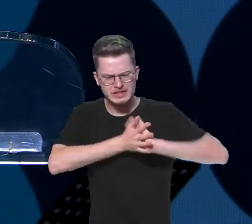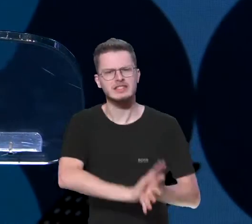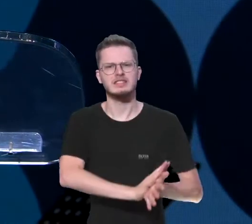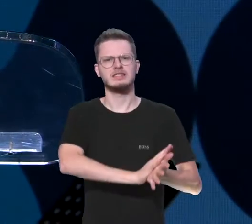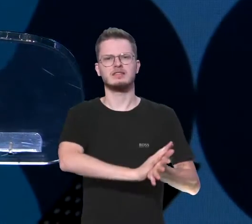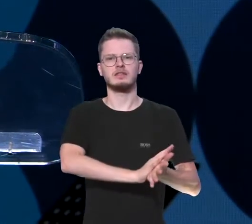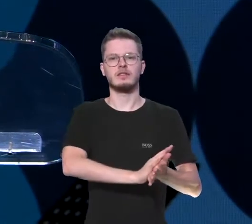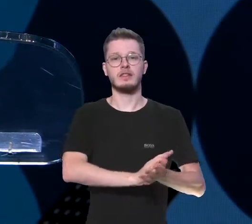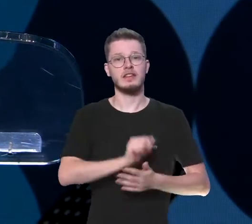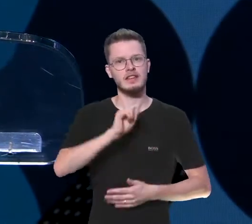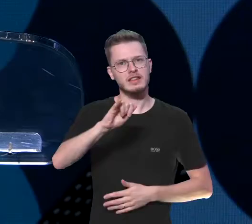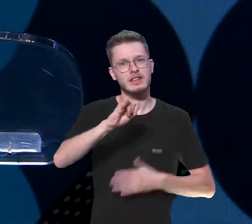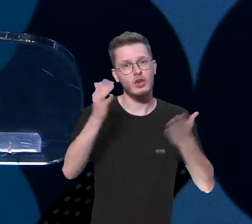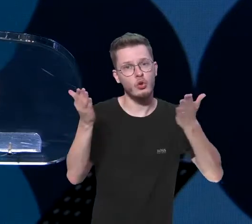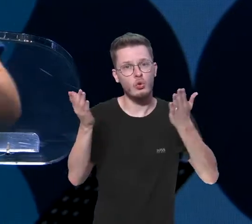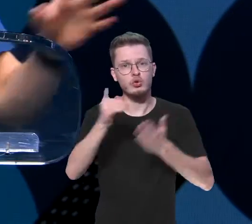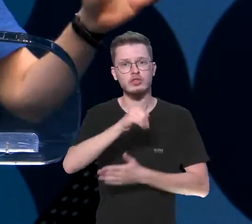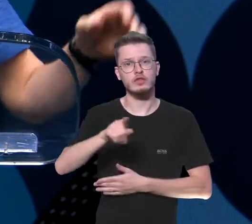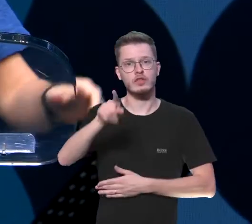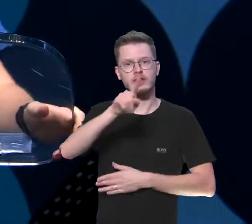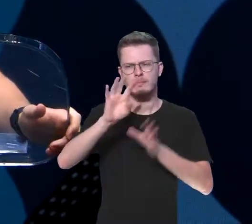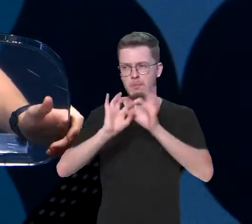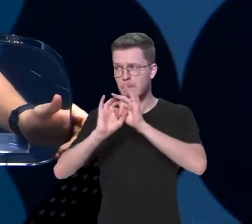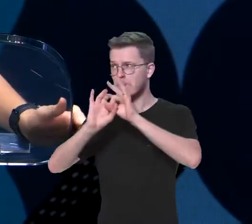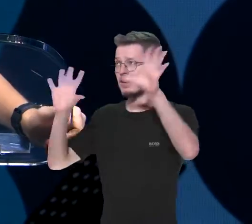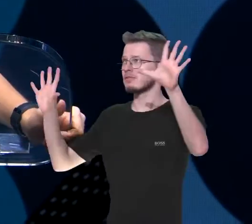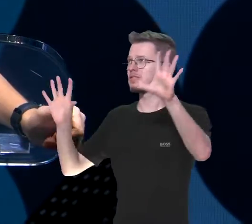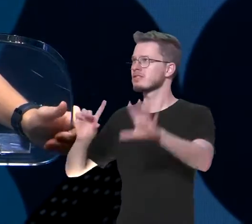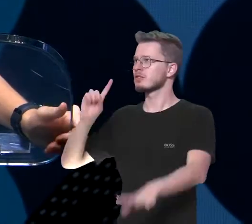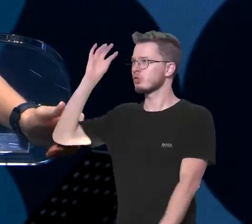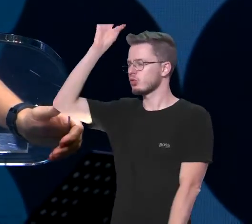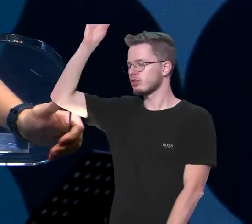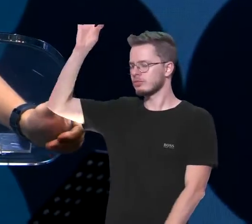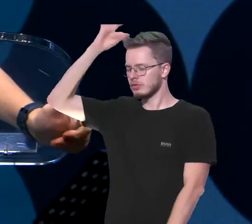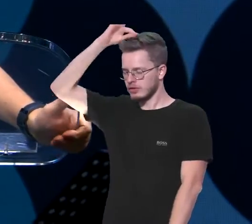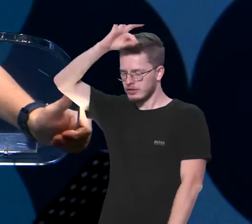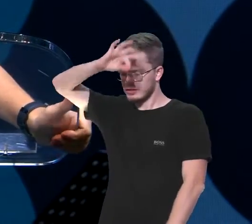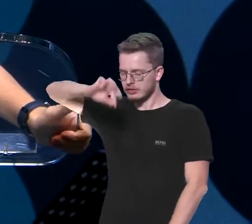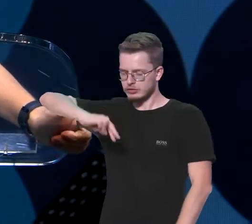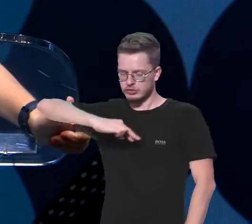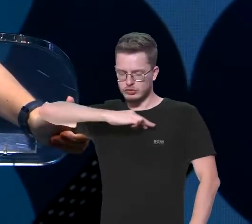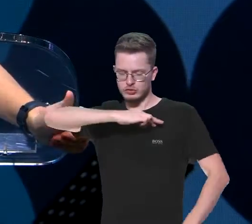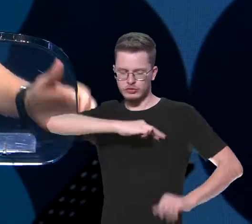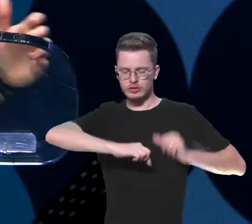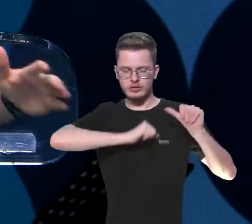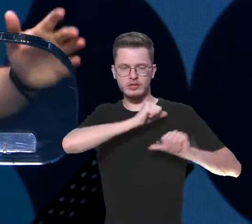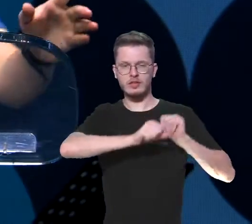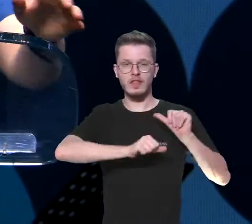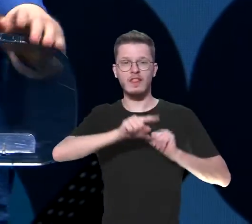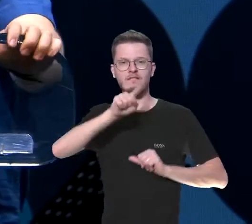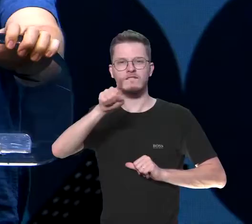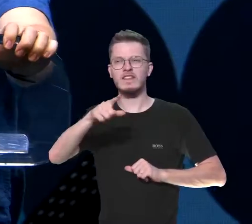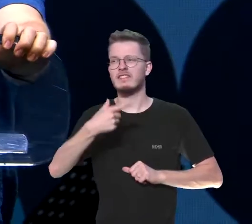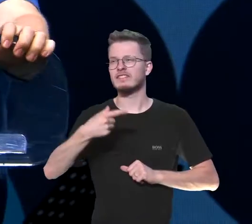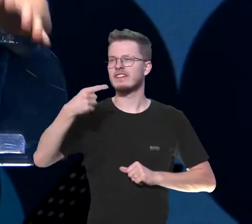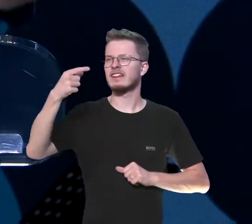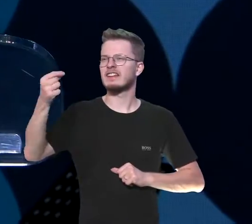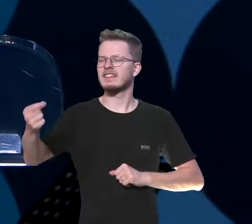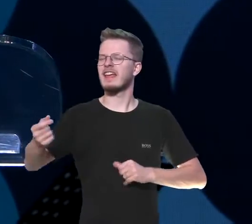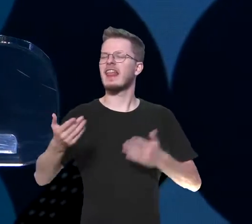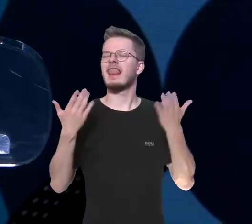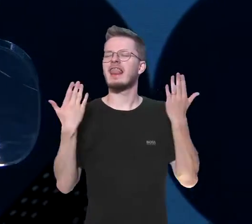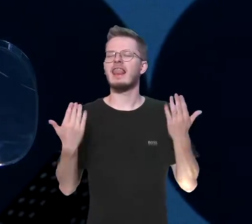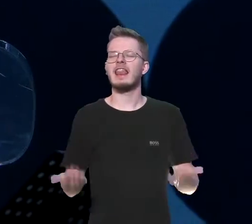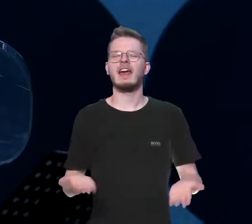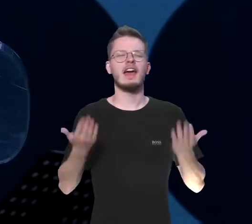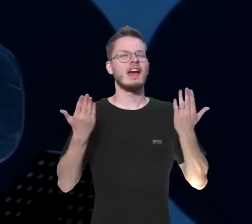te sondar, você vai sair daqui leve, livre, transformado. E no nome de Jesus hoje o Senhor vai nos tocar, amém?